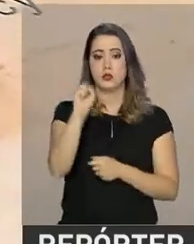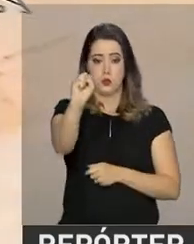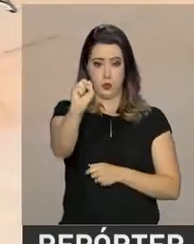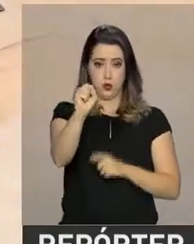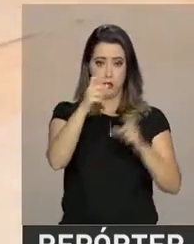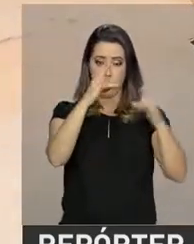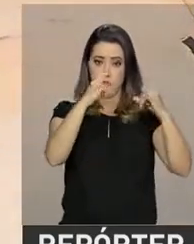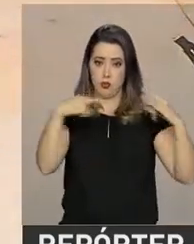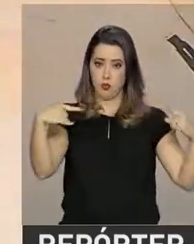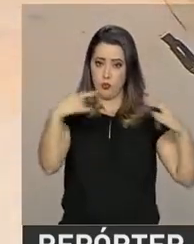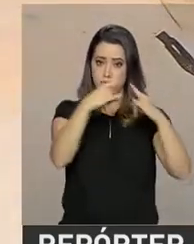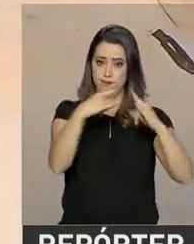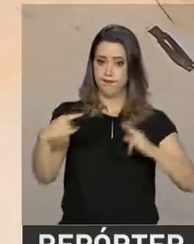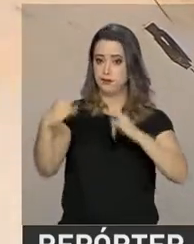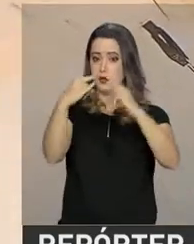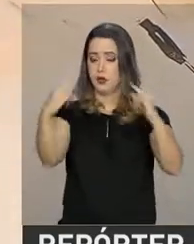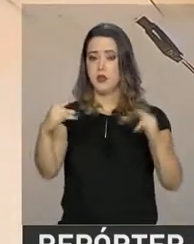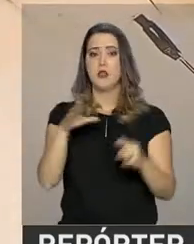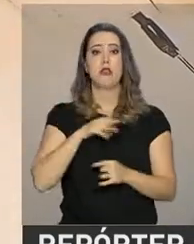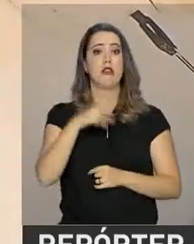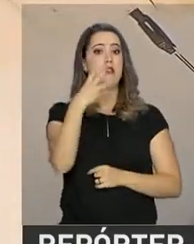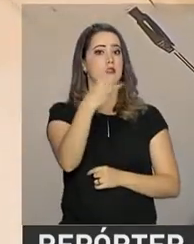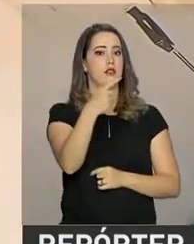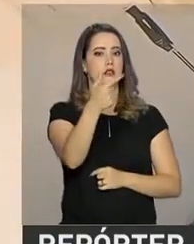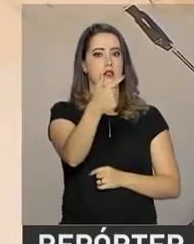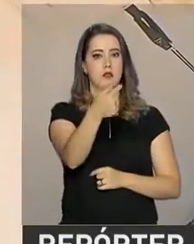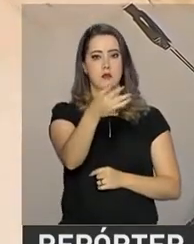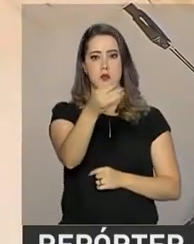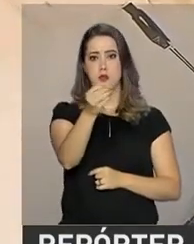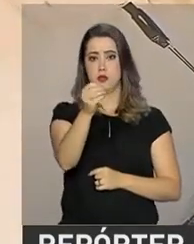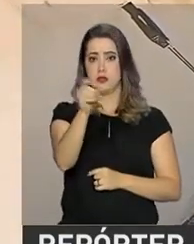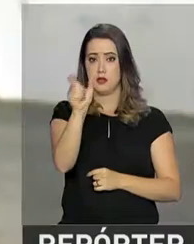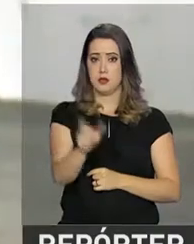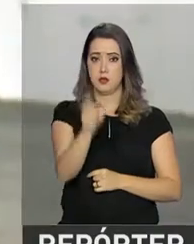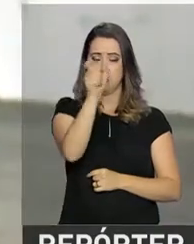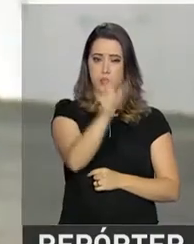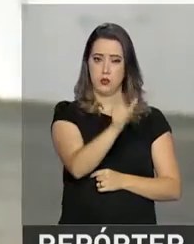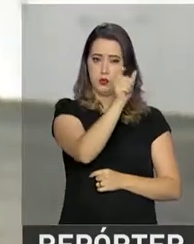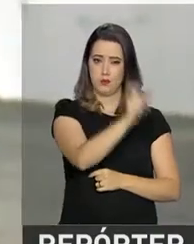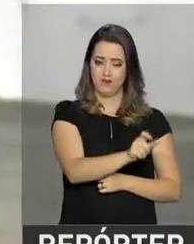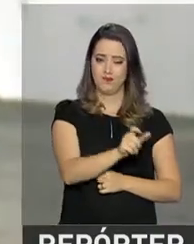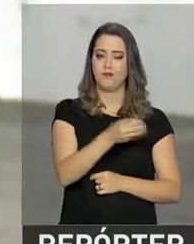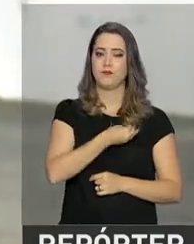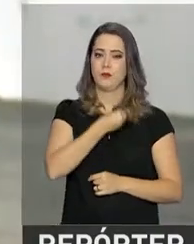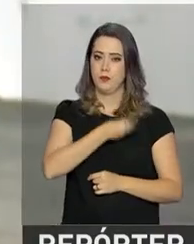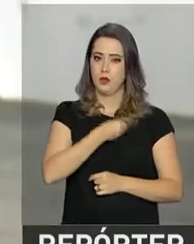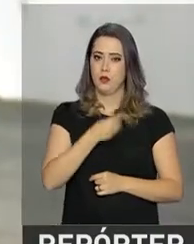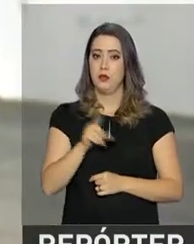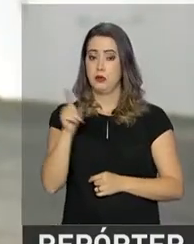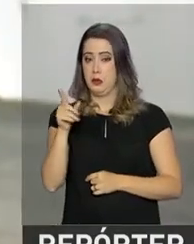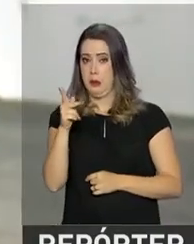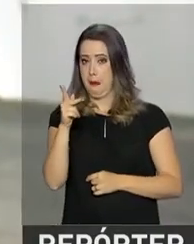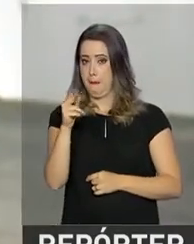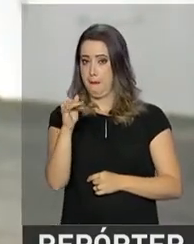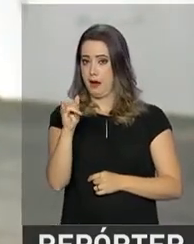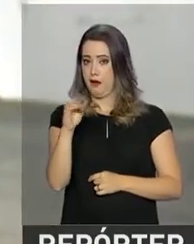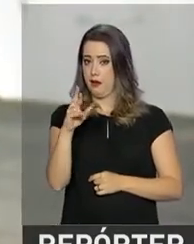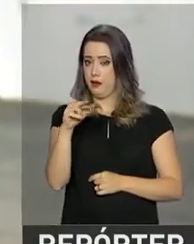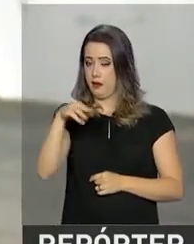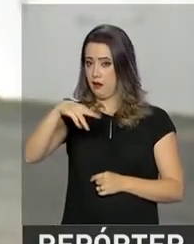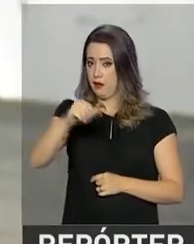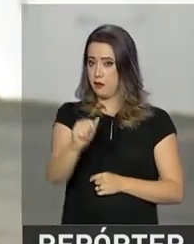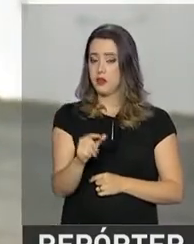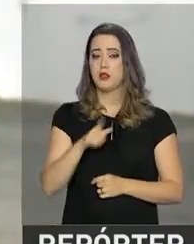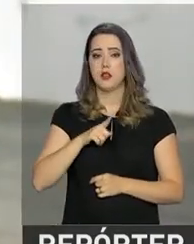abrigos nós contamos cerca de 3700 pessoas abrigadas em pacaraíma nós temos um abrigo que conta hoje com cerca